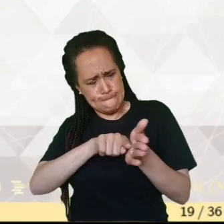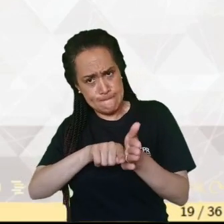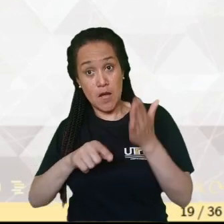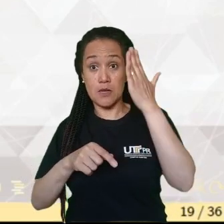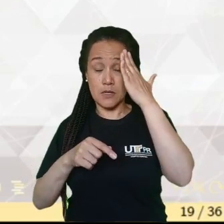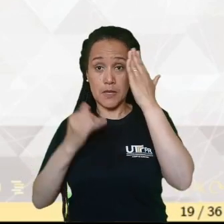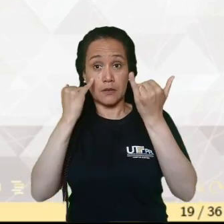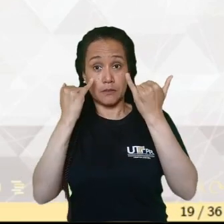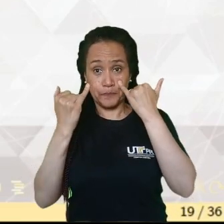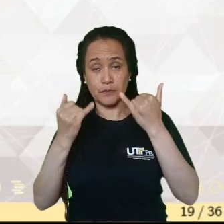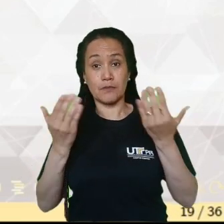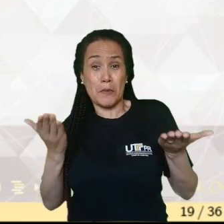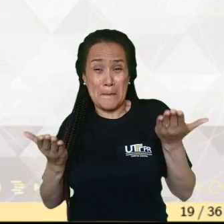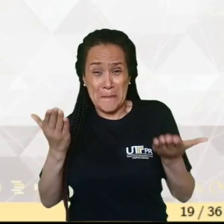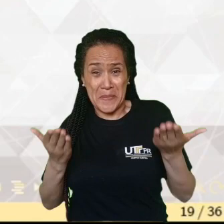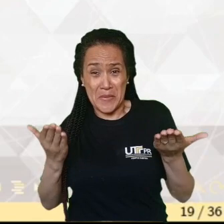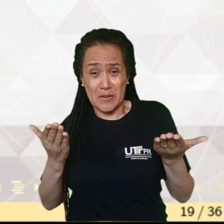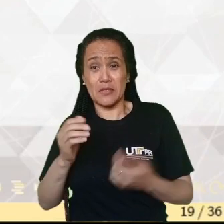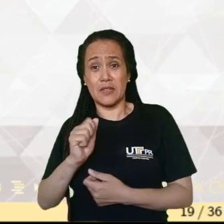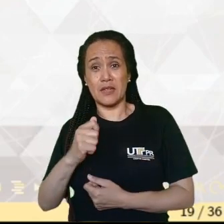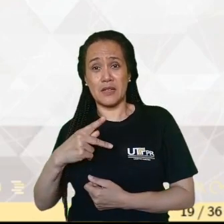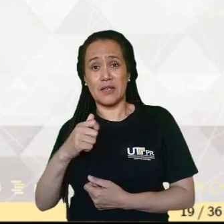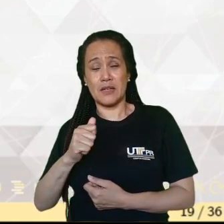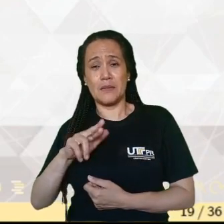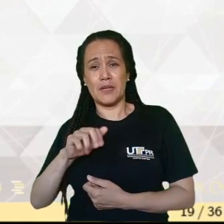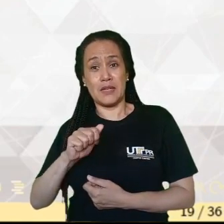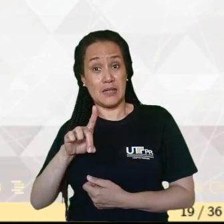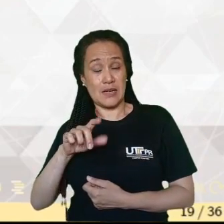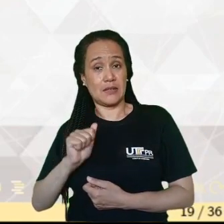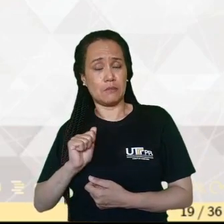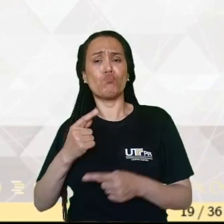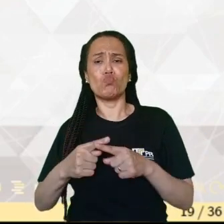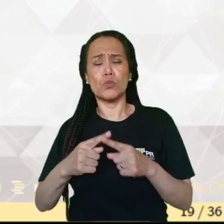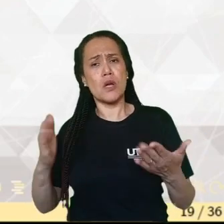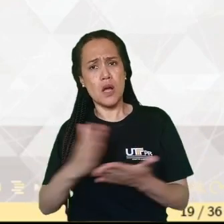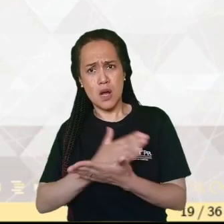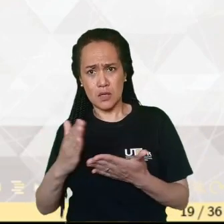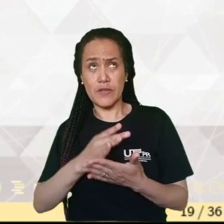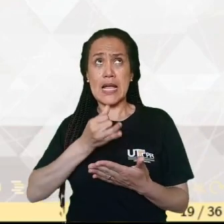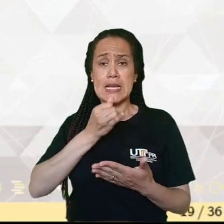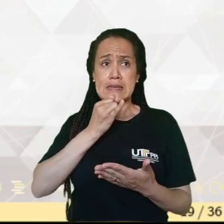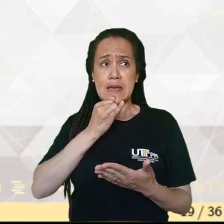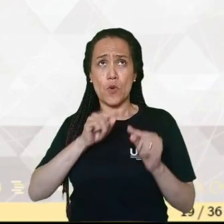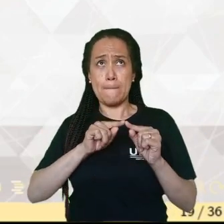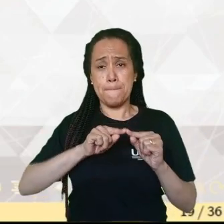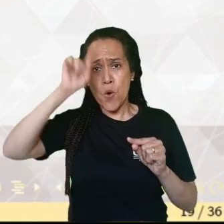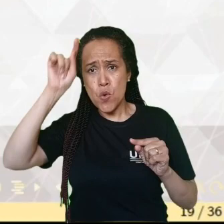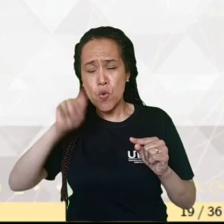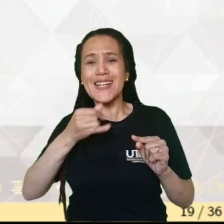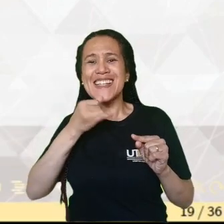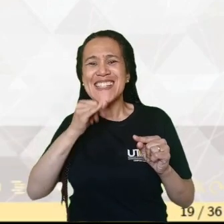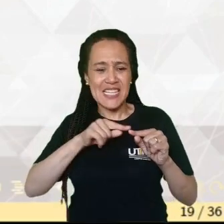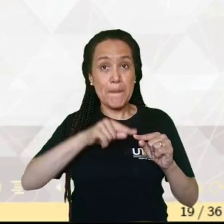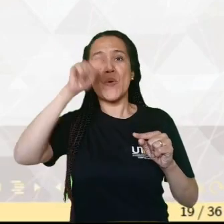antes da utilização, principalmente da média parada, porque às vezes, né, ela vem, né, devido a um pico de energia,